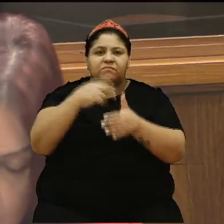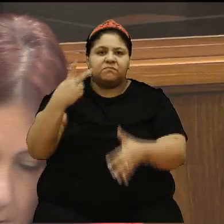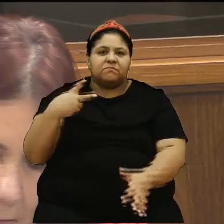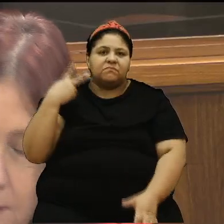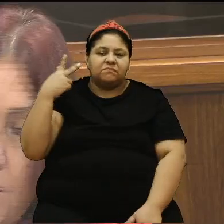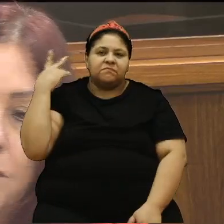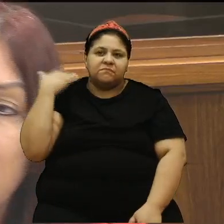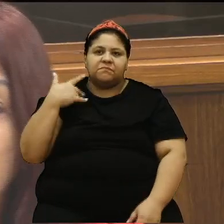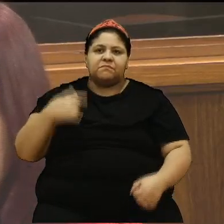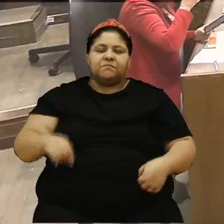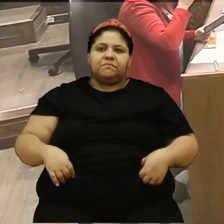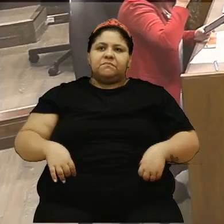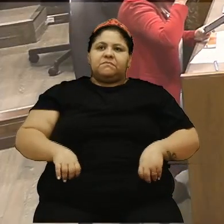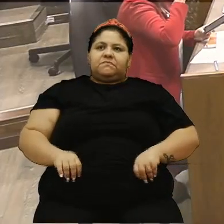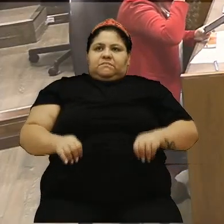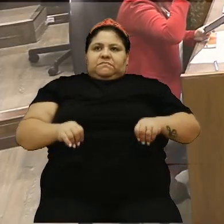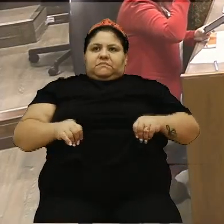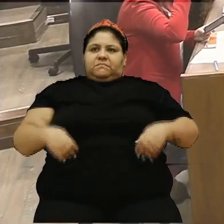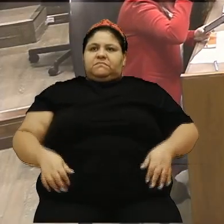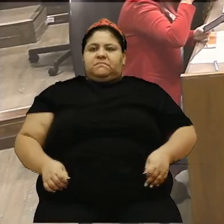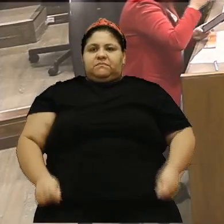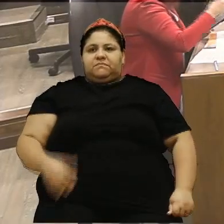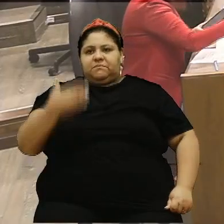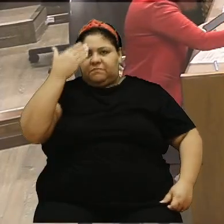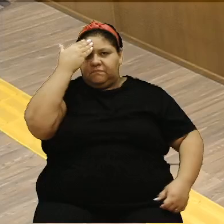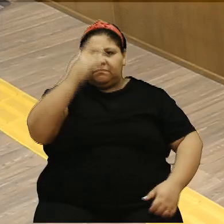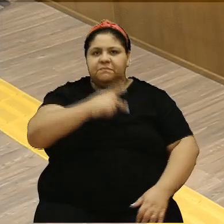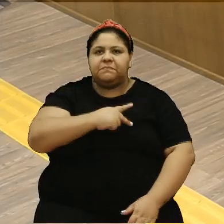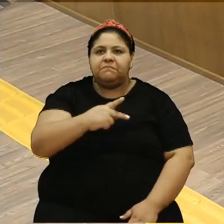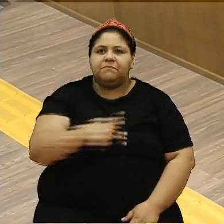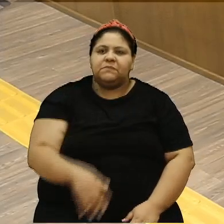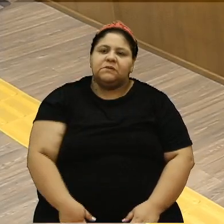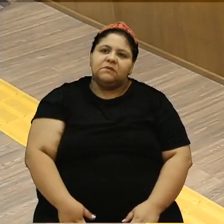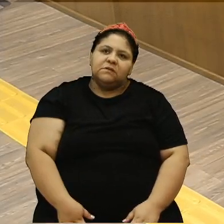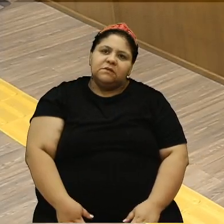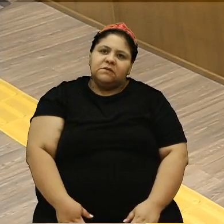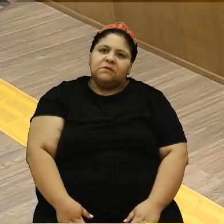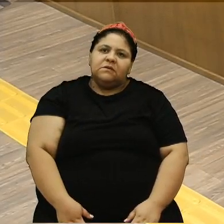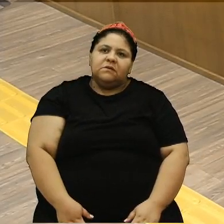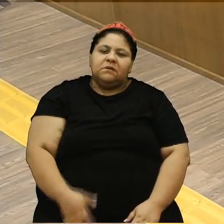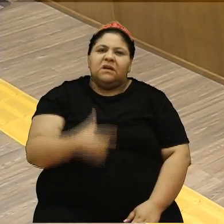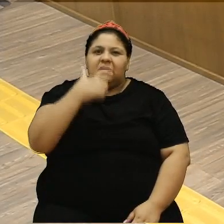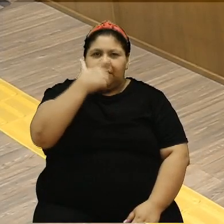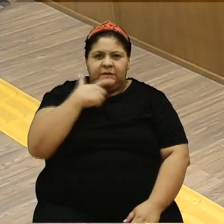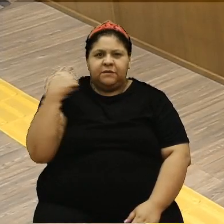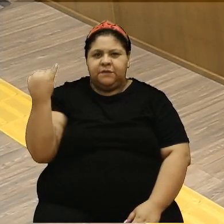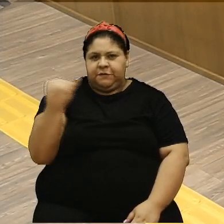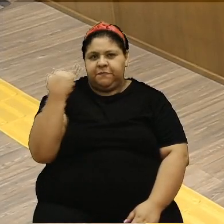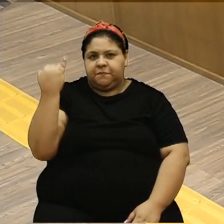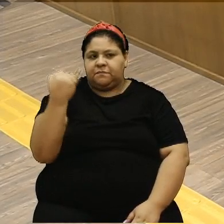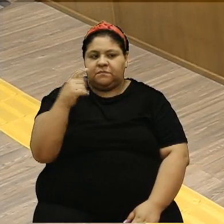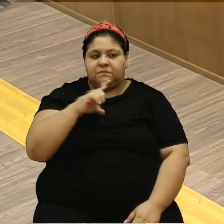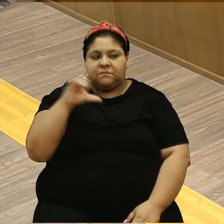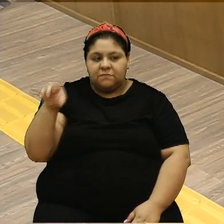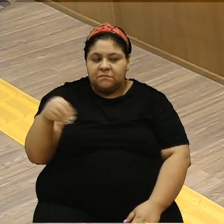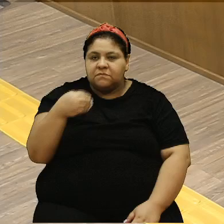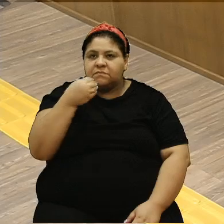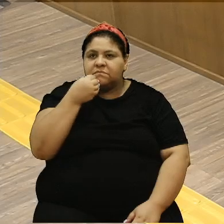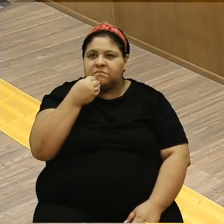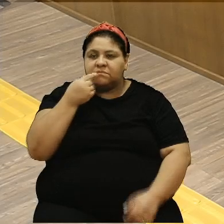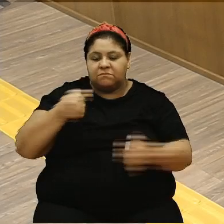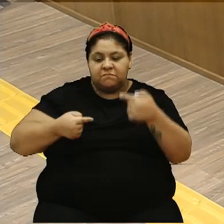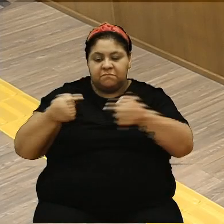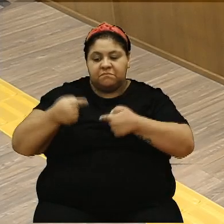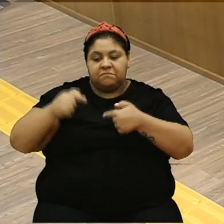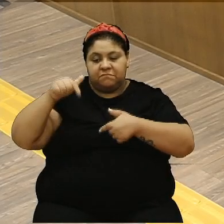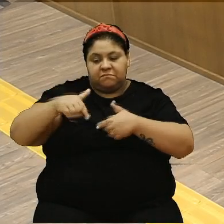Andressa Marques. Obrigada, senhor presidente. E acho importante quando a gente tem a oportunidade de fazer esses debates